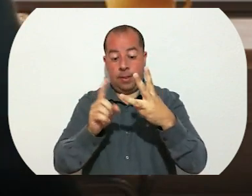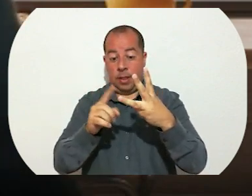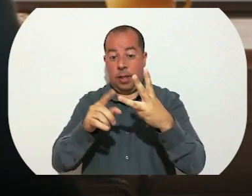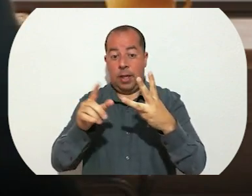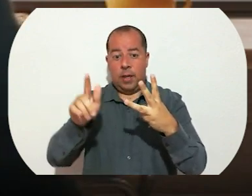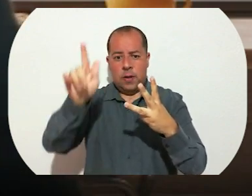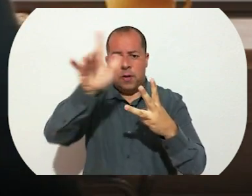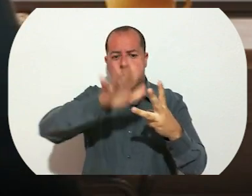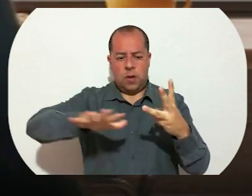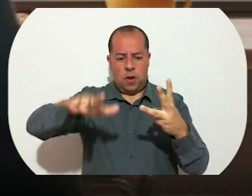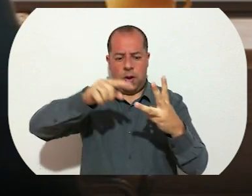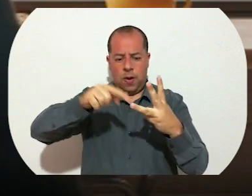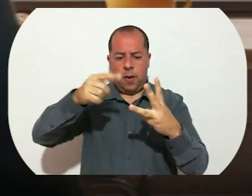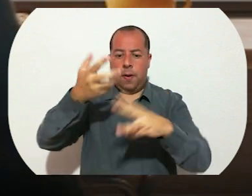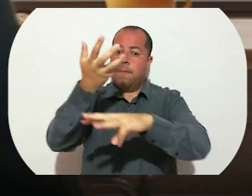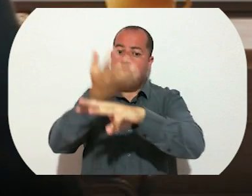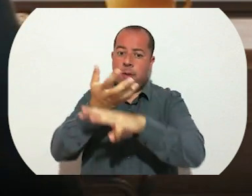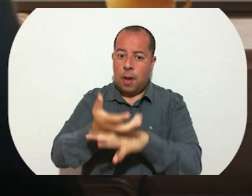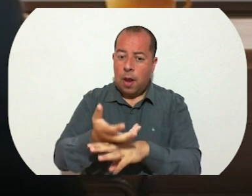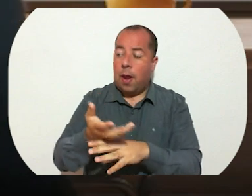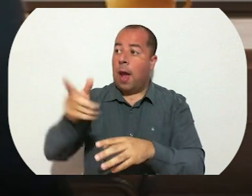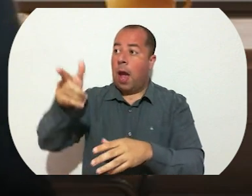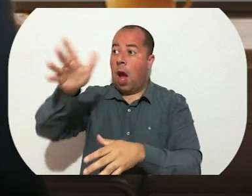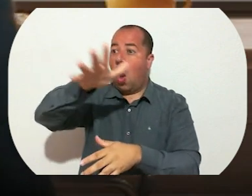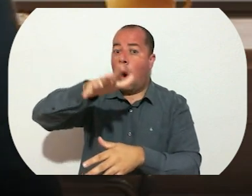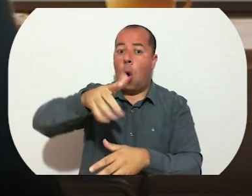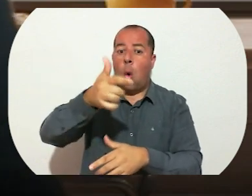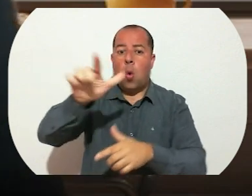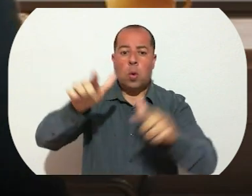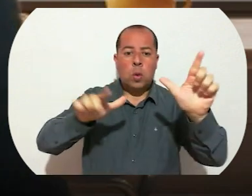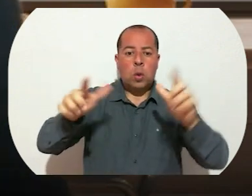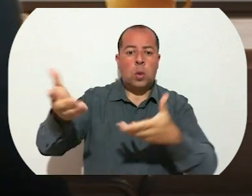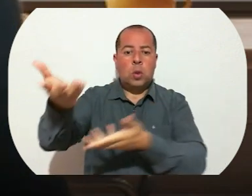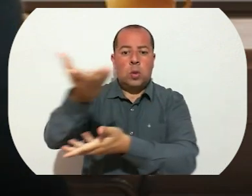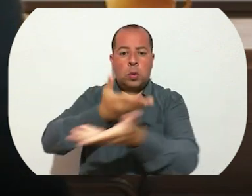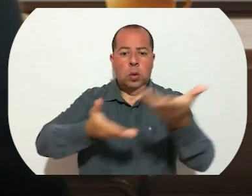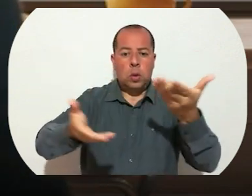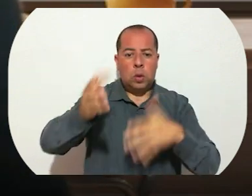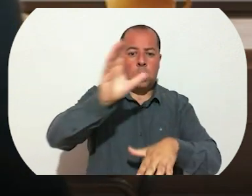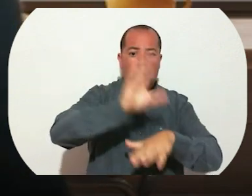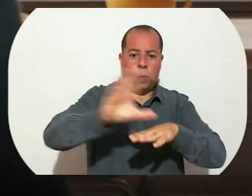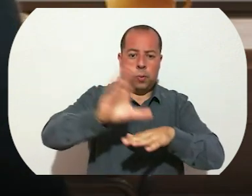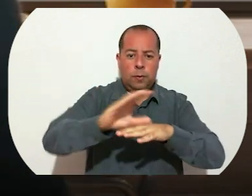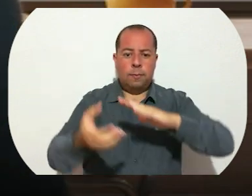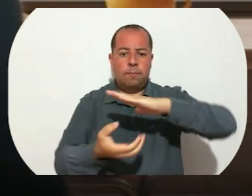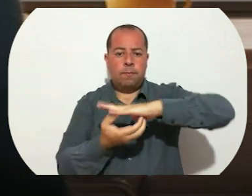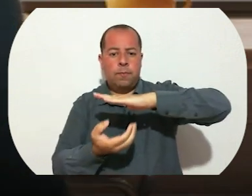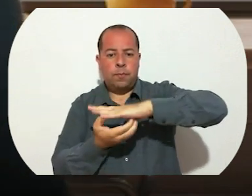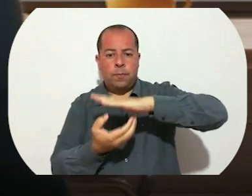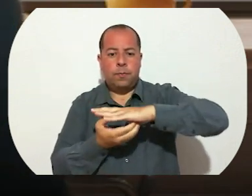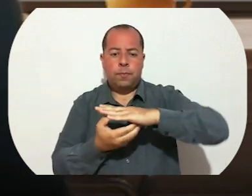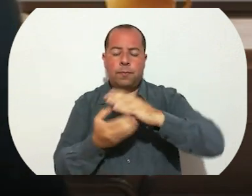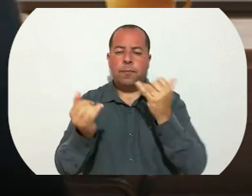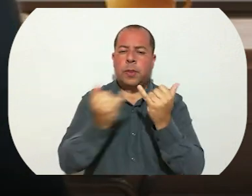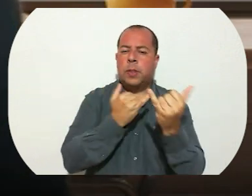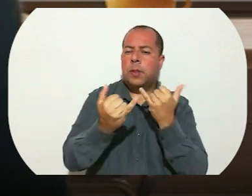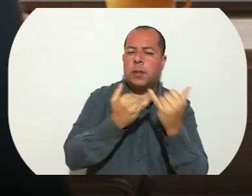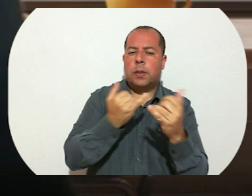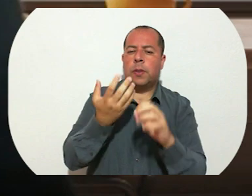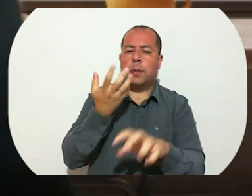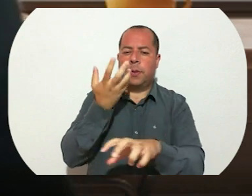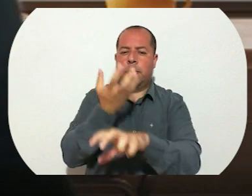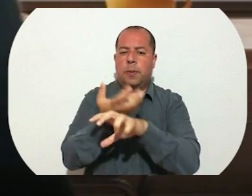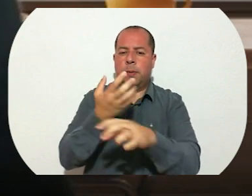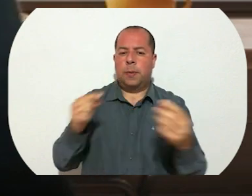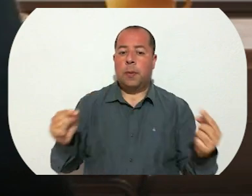Sendo que, em geral, algumas dessas disciplinas também são compartilhadas com outros cursos do campus.